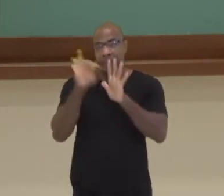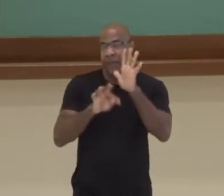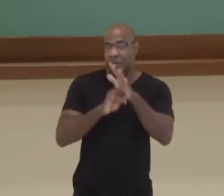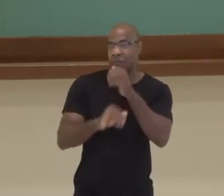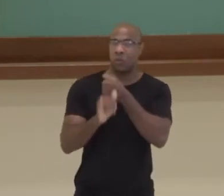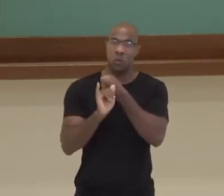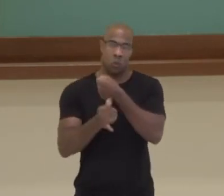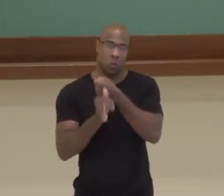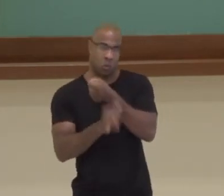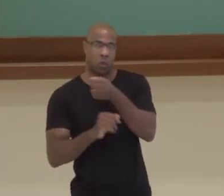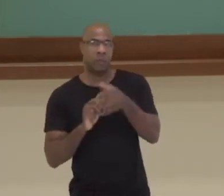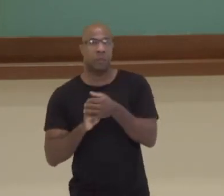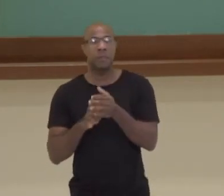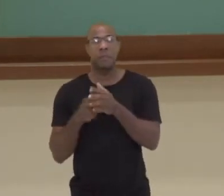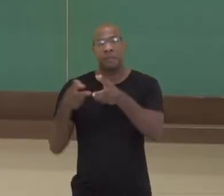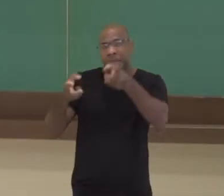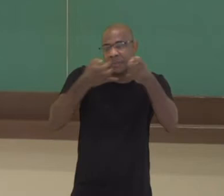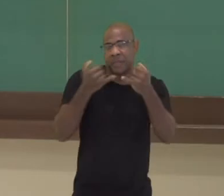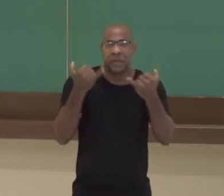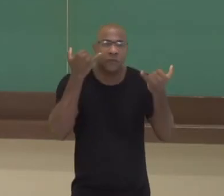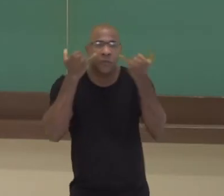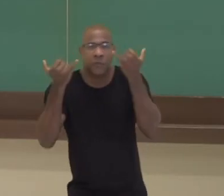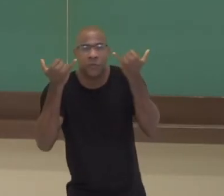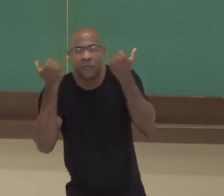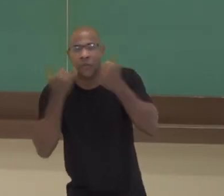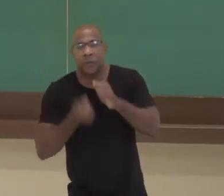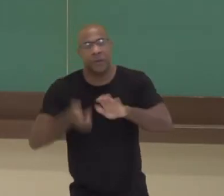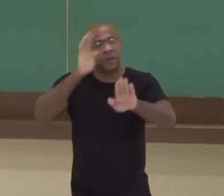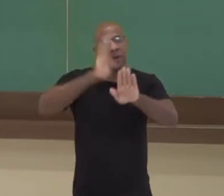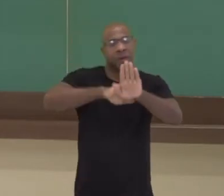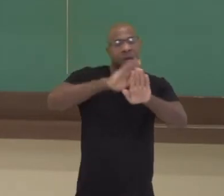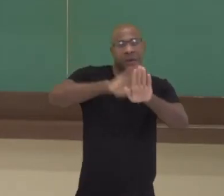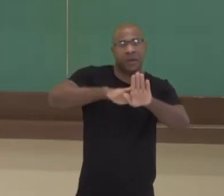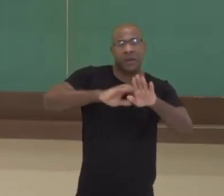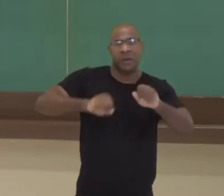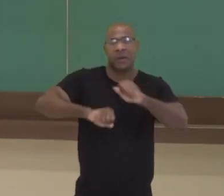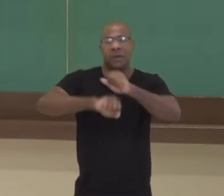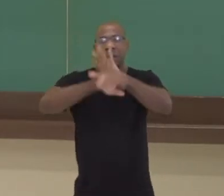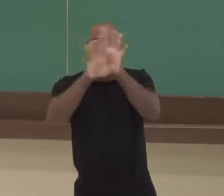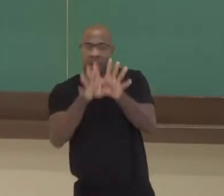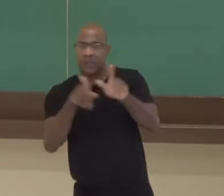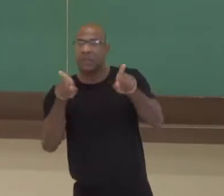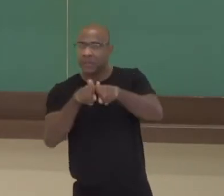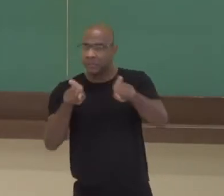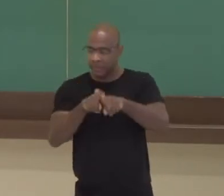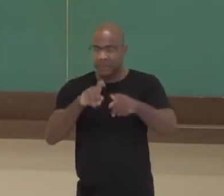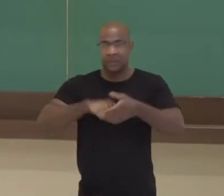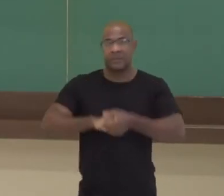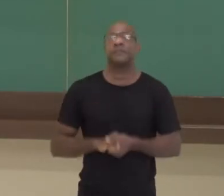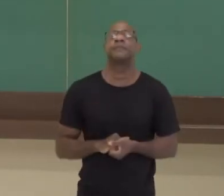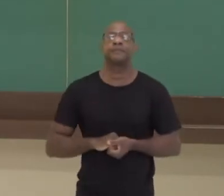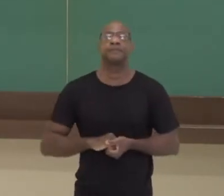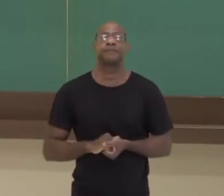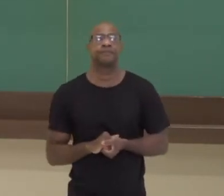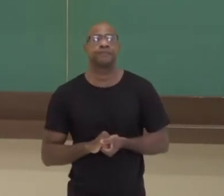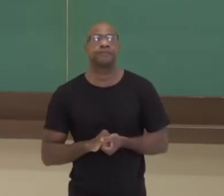ler, identificando informações explícitas e inferindo informações